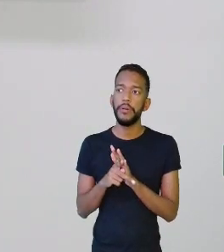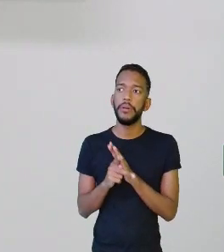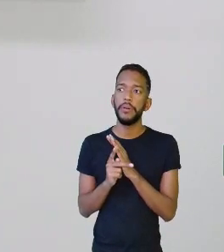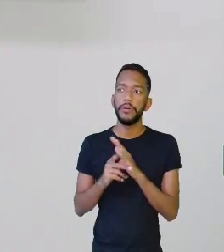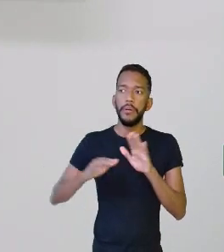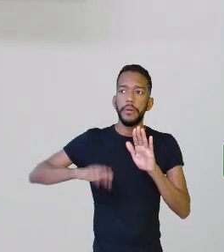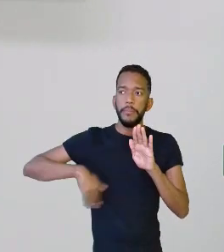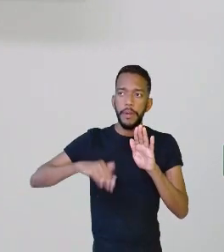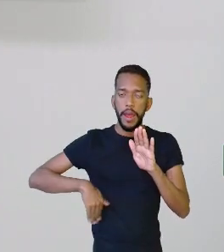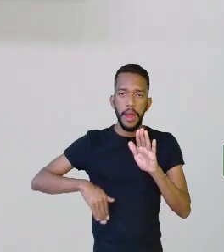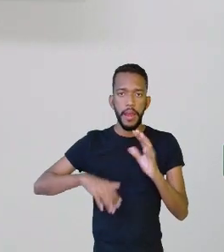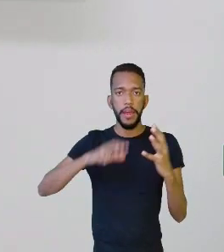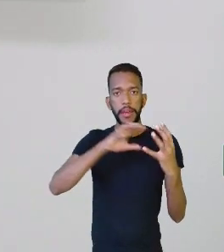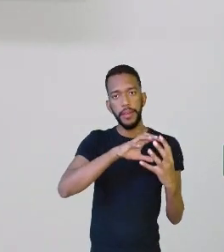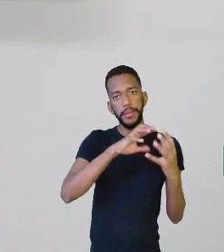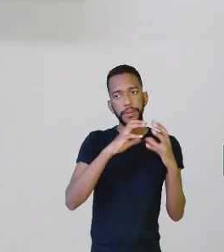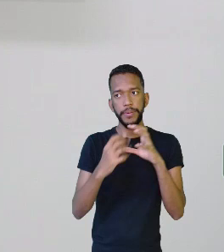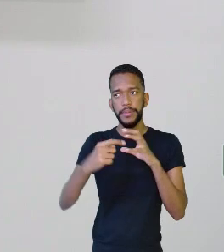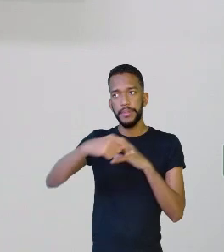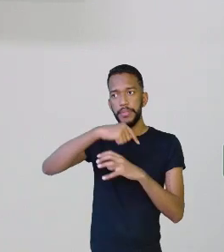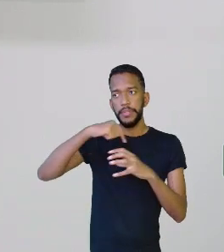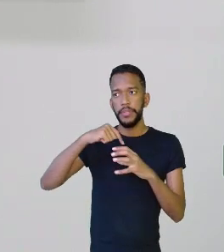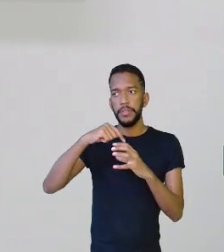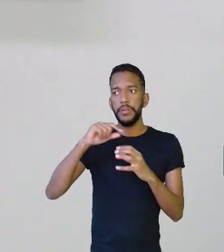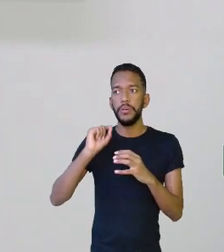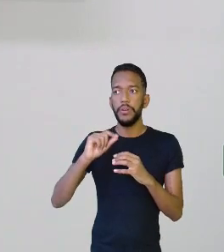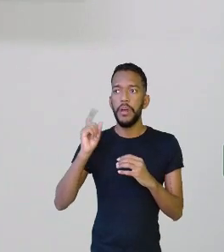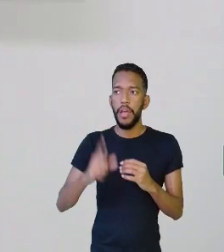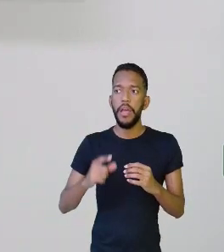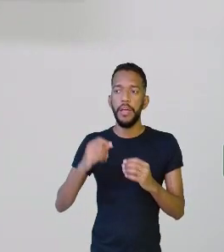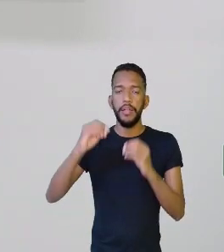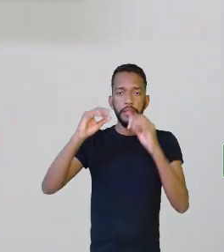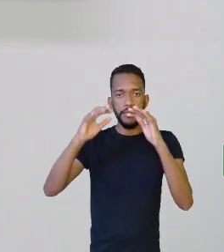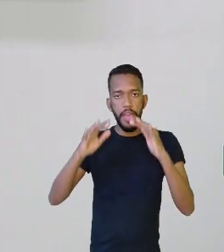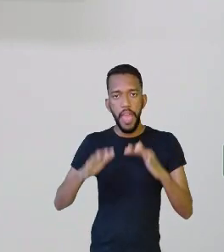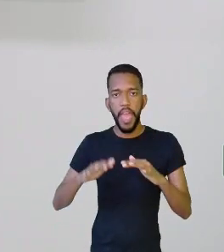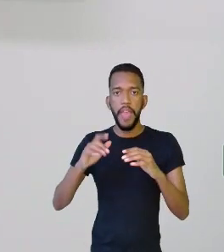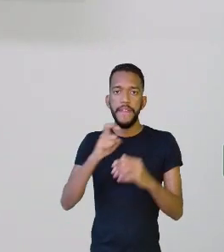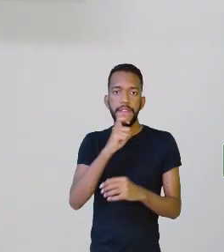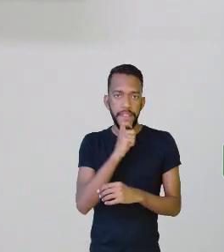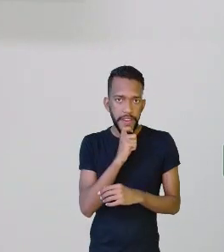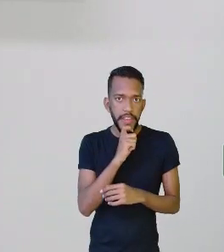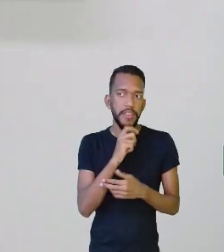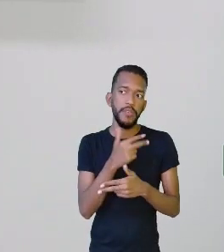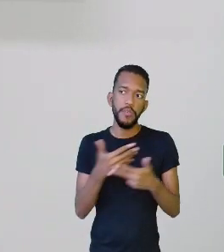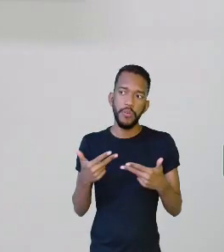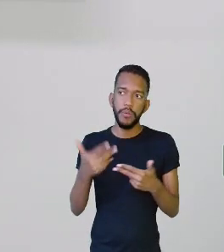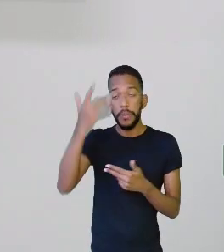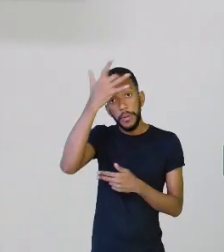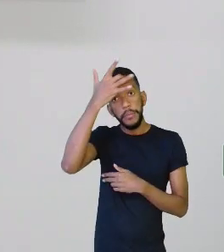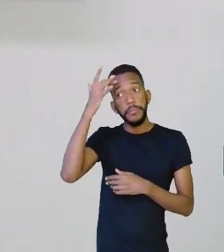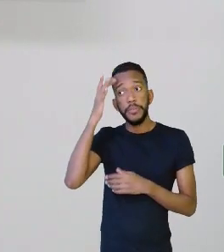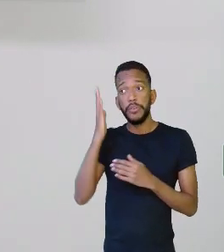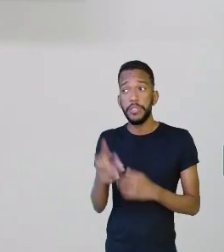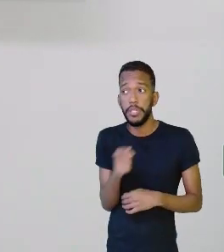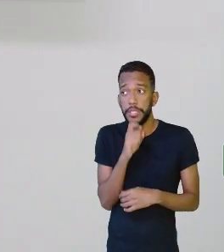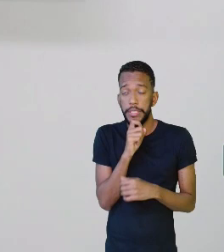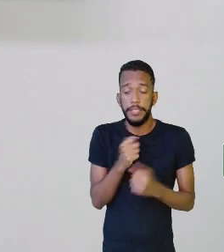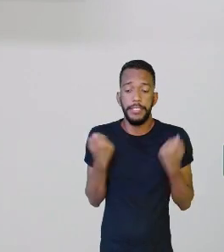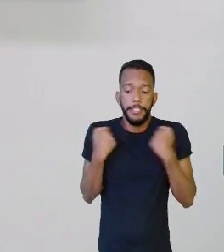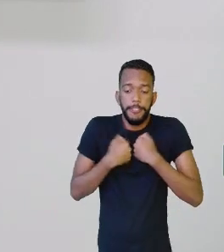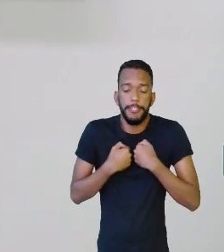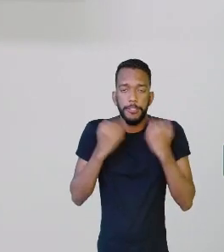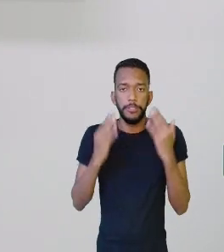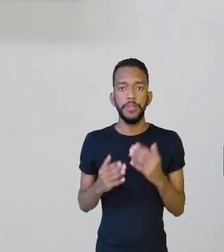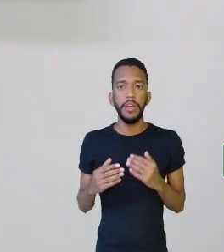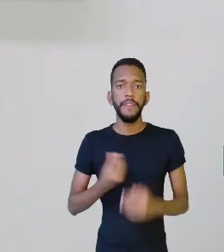no outro lado do planeta, as pessoas está nevando, é frio, as pessoas estão com roupas mais agasalhadas. Então, o modo